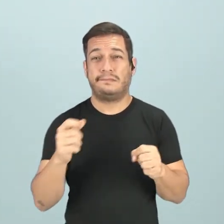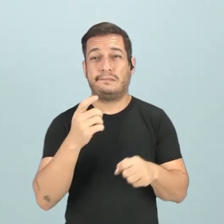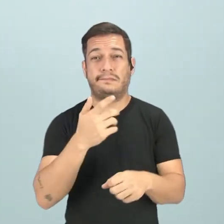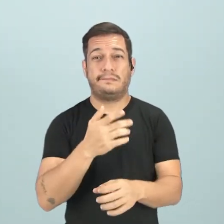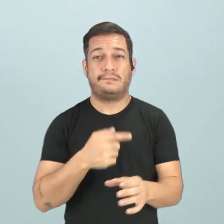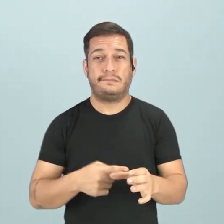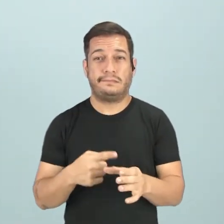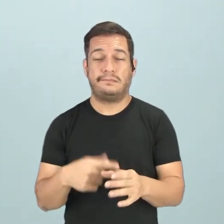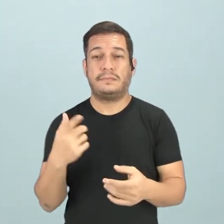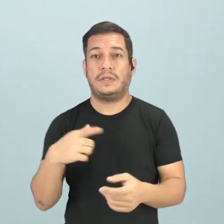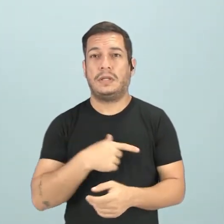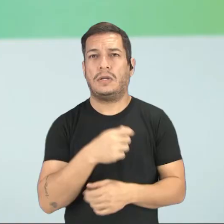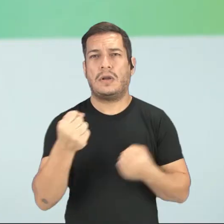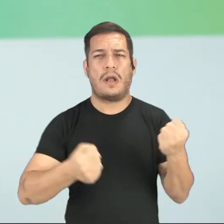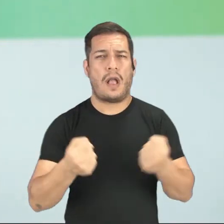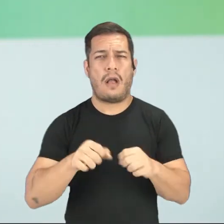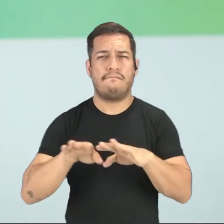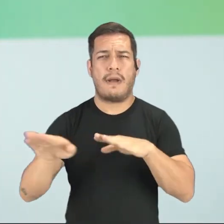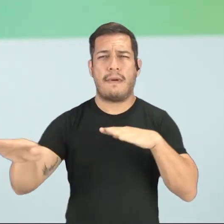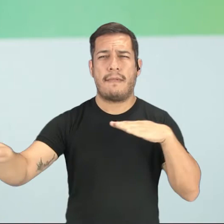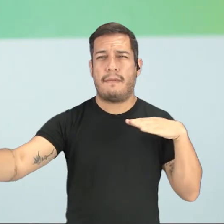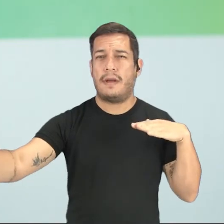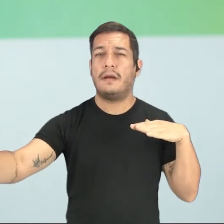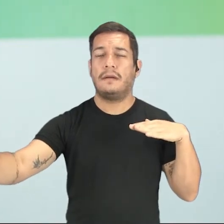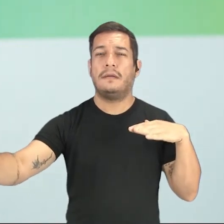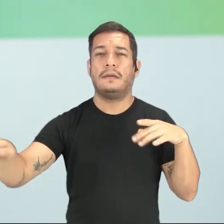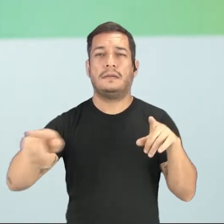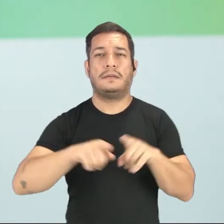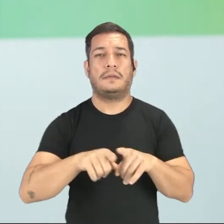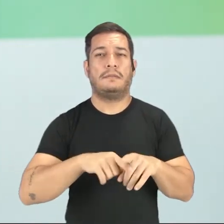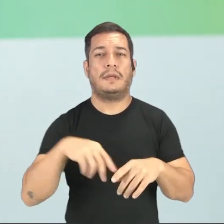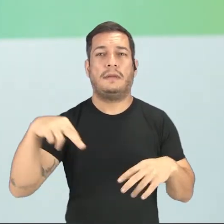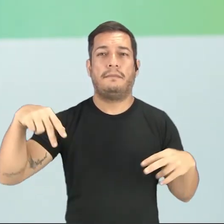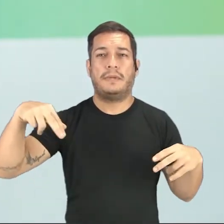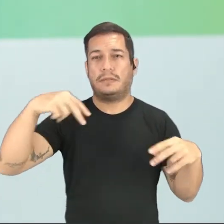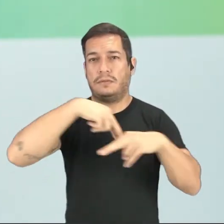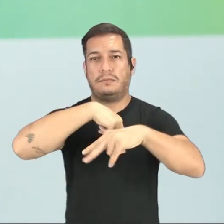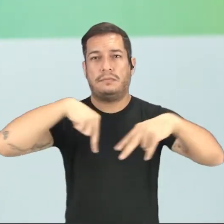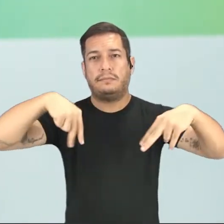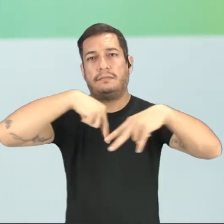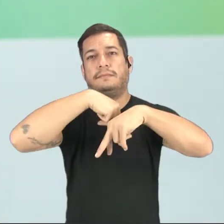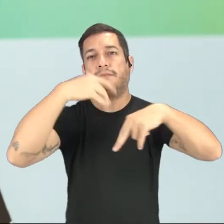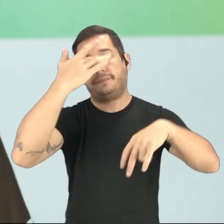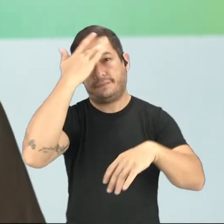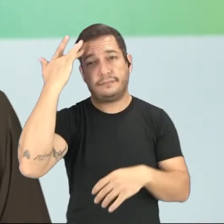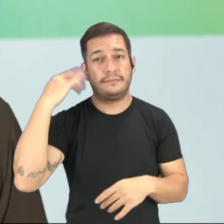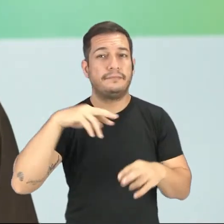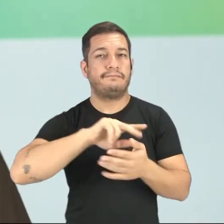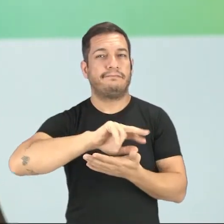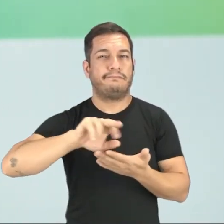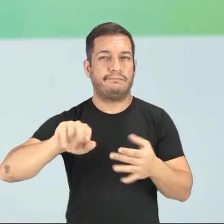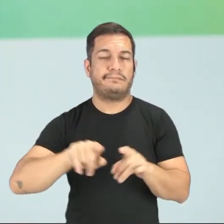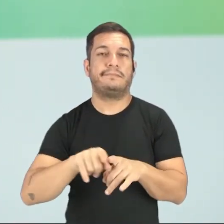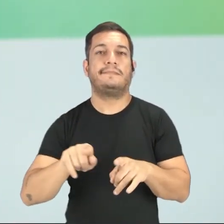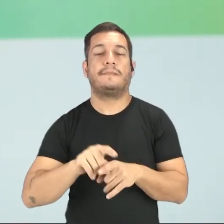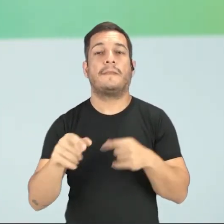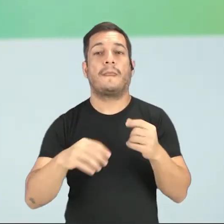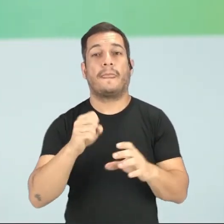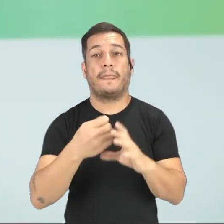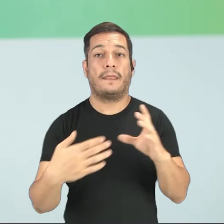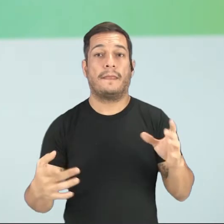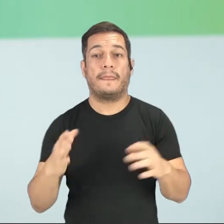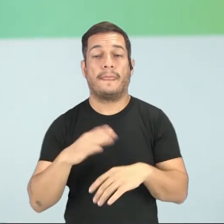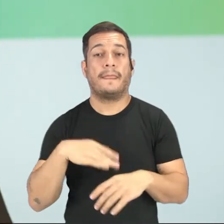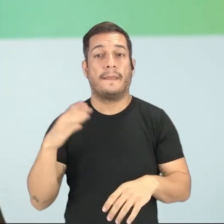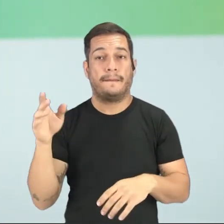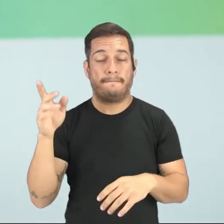grande quantidade de carros, trânsito de carros, fluxos de pessoas, né, de pedestre, né? Uma das características bem marcantes